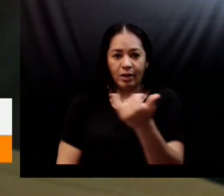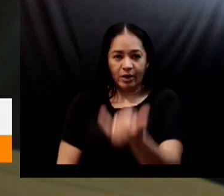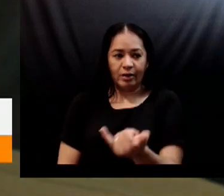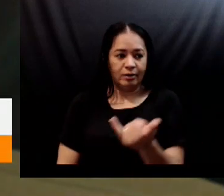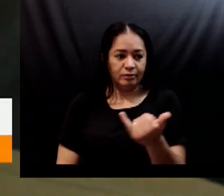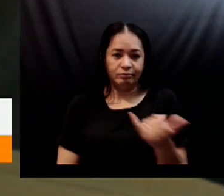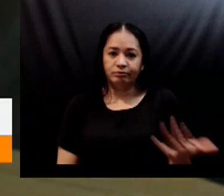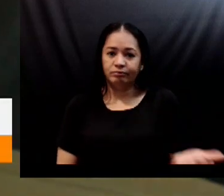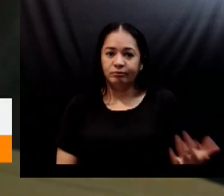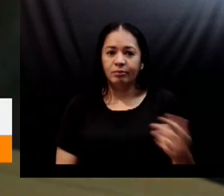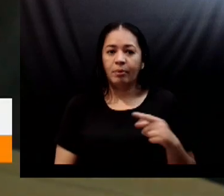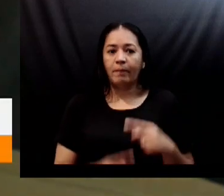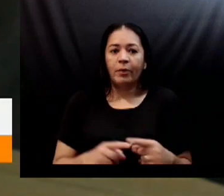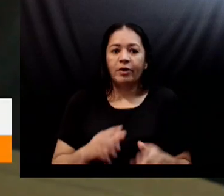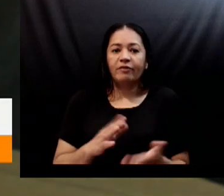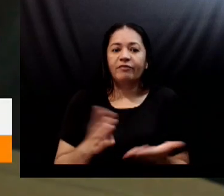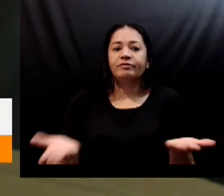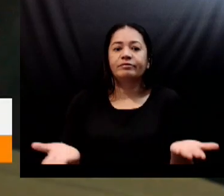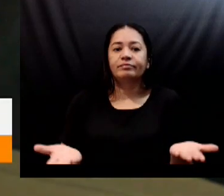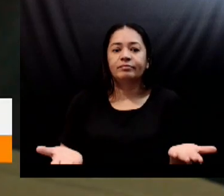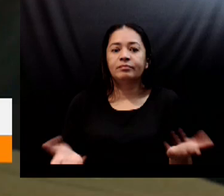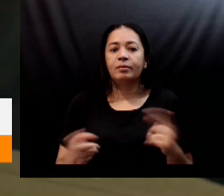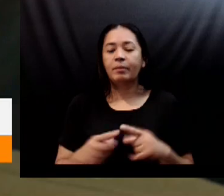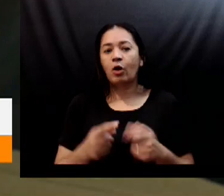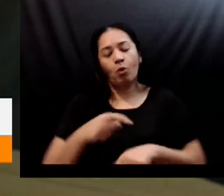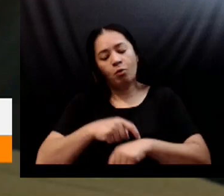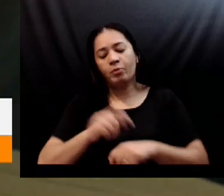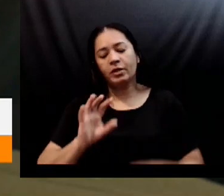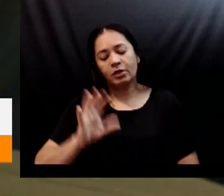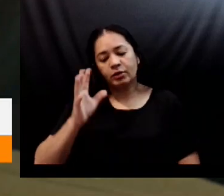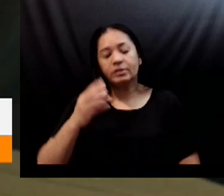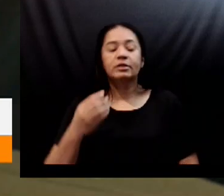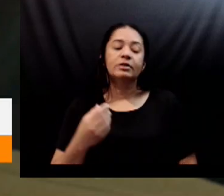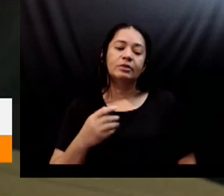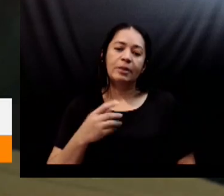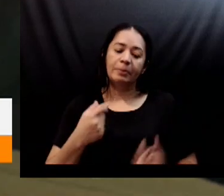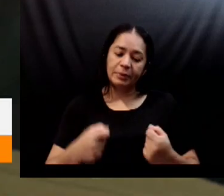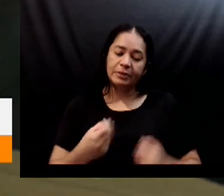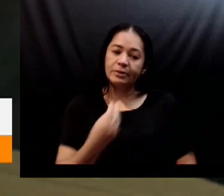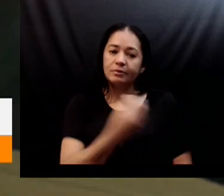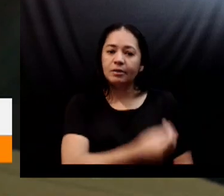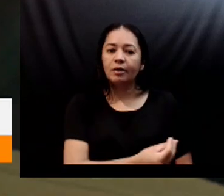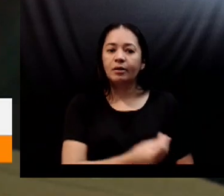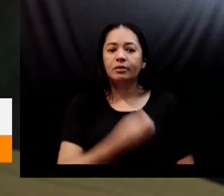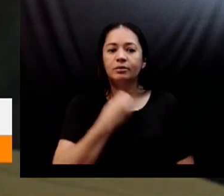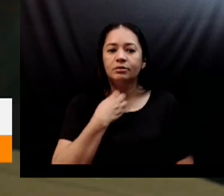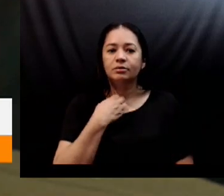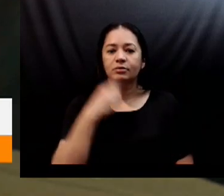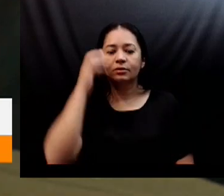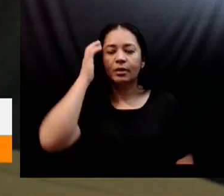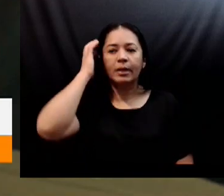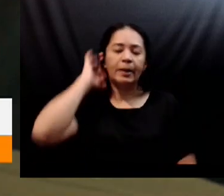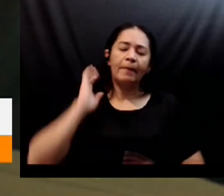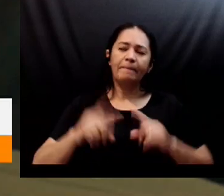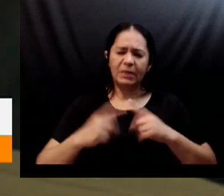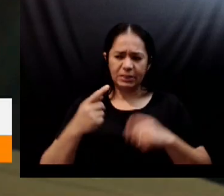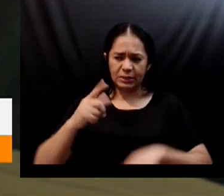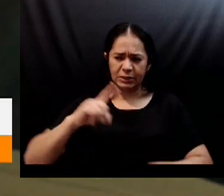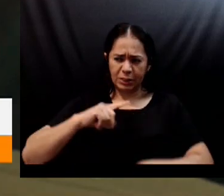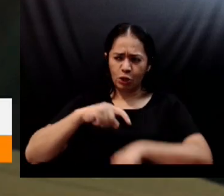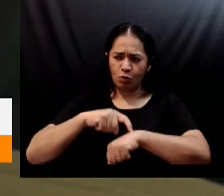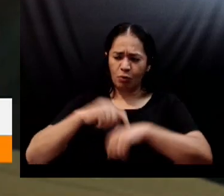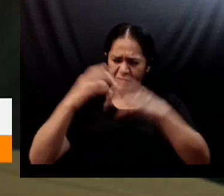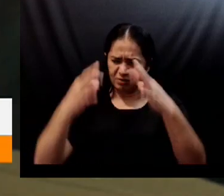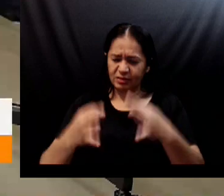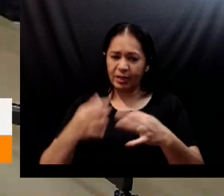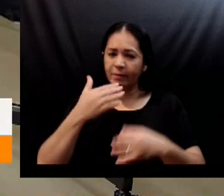uma coisa do nosso cotidiano. Um momento vai ter que dar o celular para o filho, né? Mas tem um momento específico, assim, para isso, que não prejudique